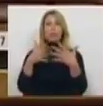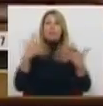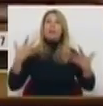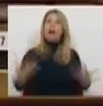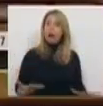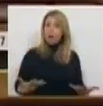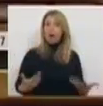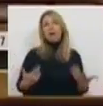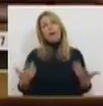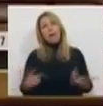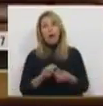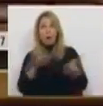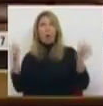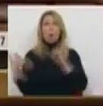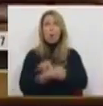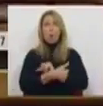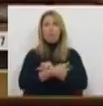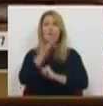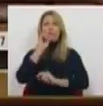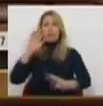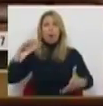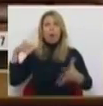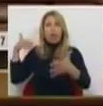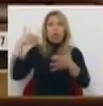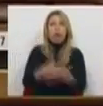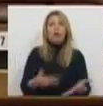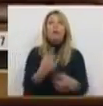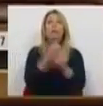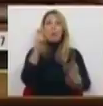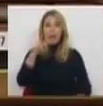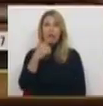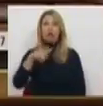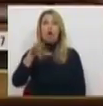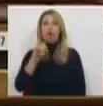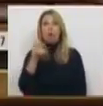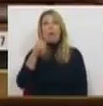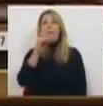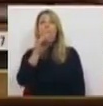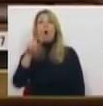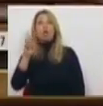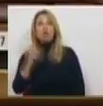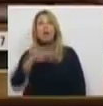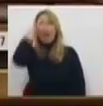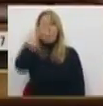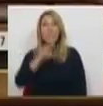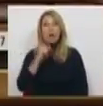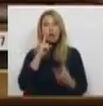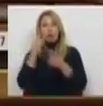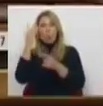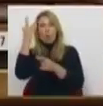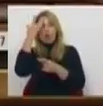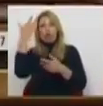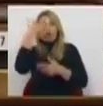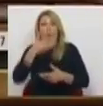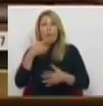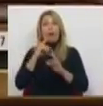agora é uma conversão de última hora, porque António Borges foi o ministro sombra do governo anterior exatamente para não ter